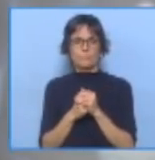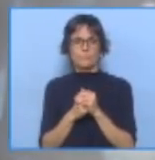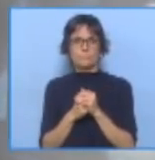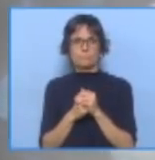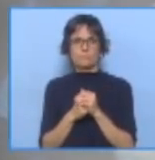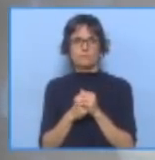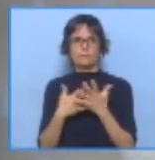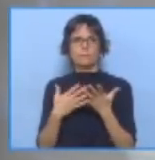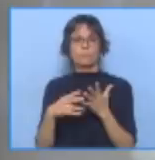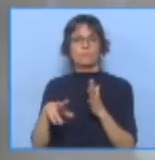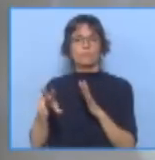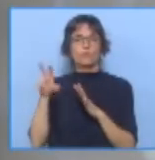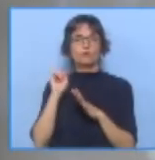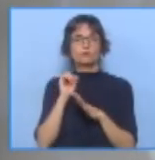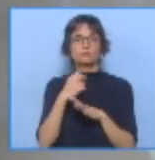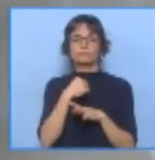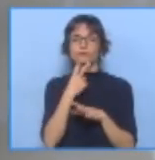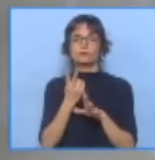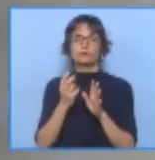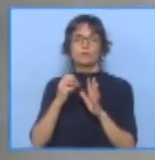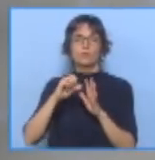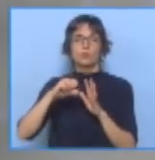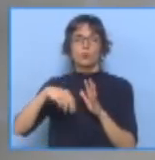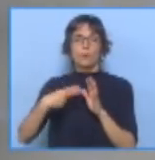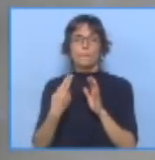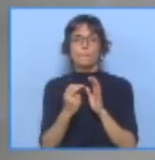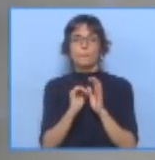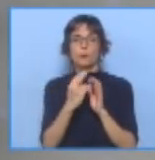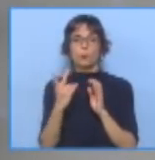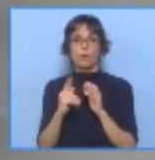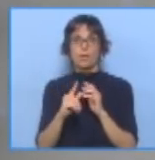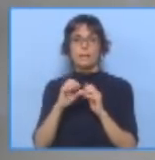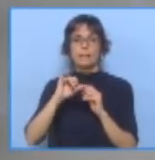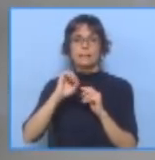Ouvimos pela voz de Luís Miguel Sintra a parte final do texto do Evangelho que é lido